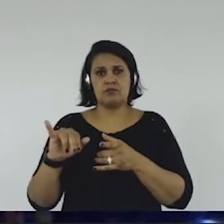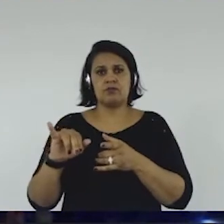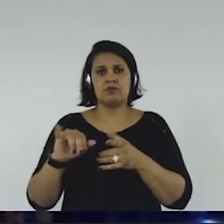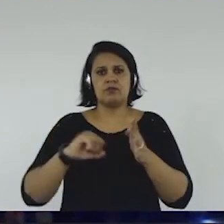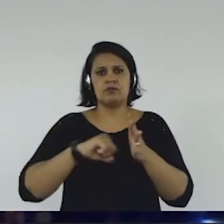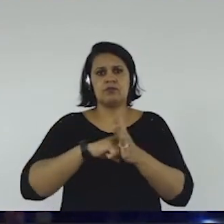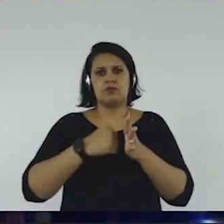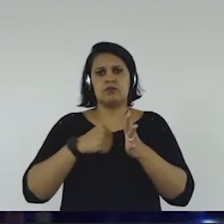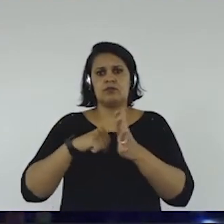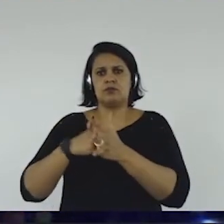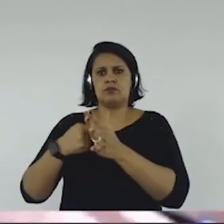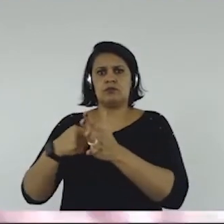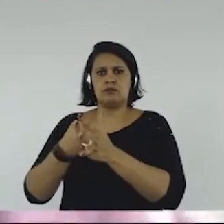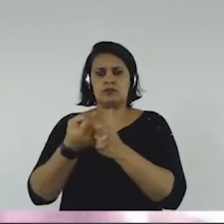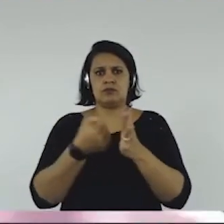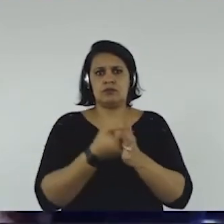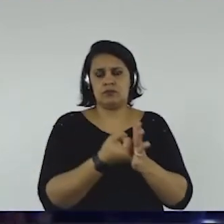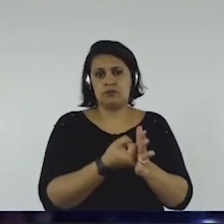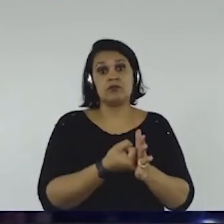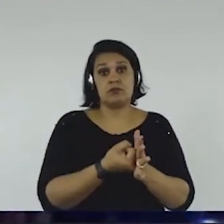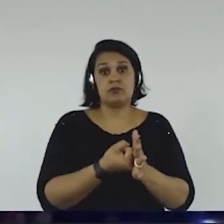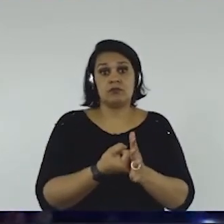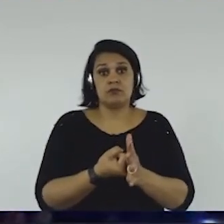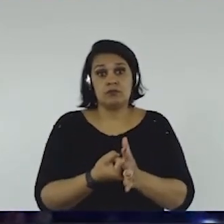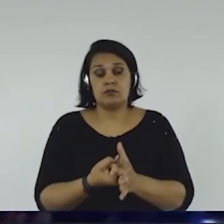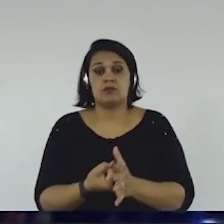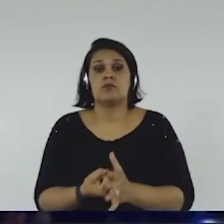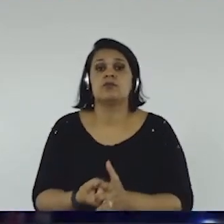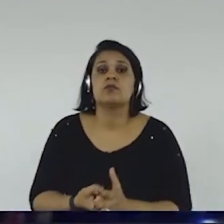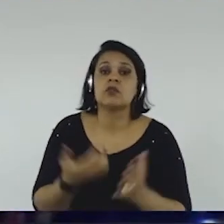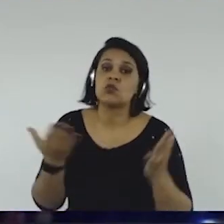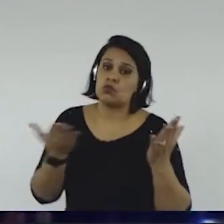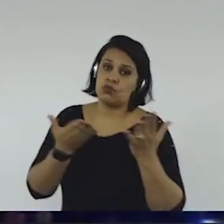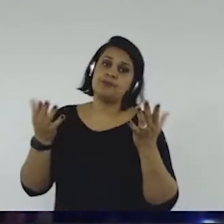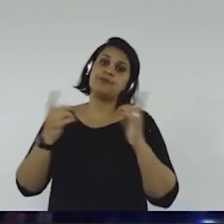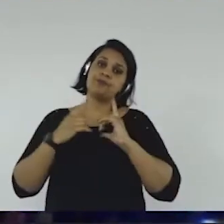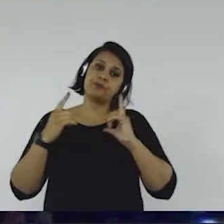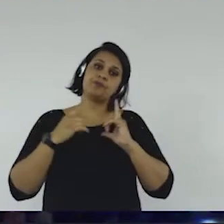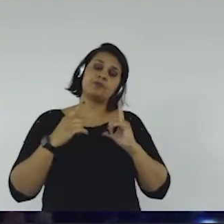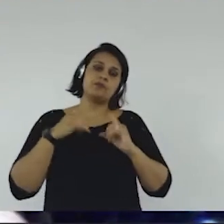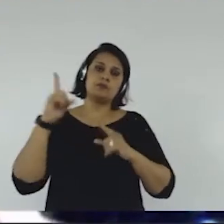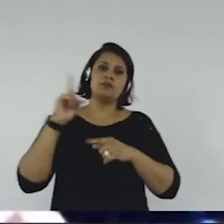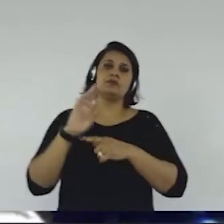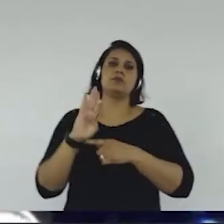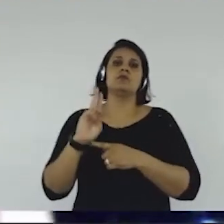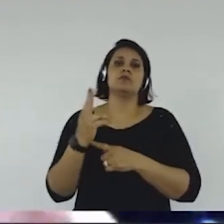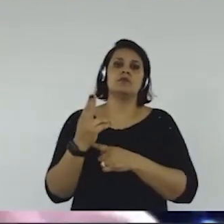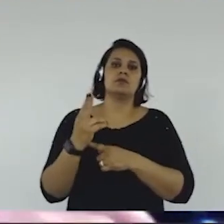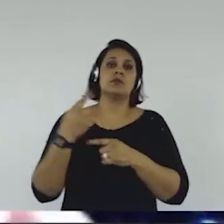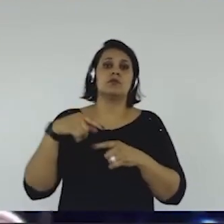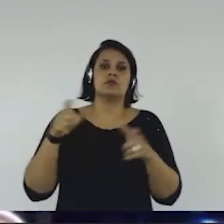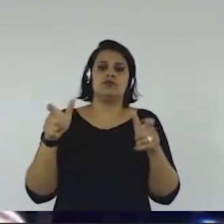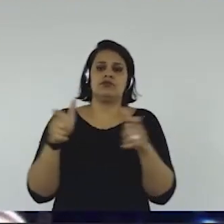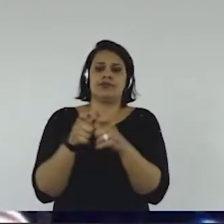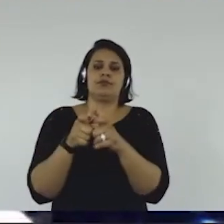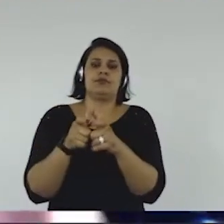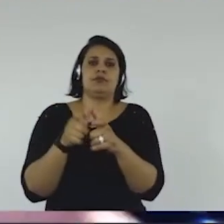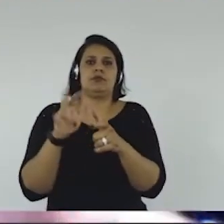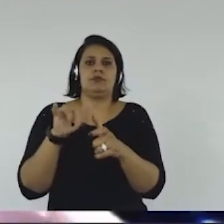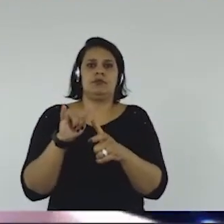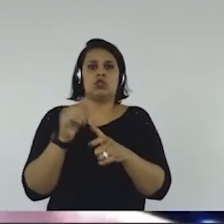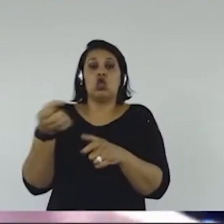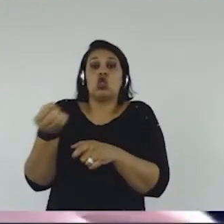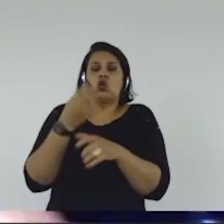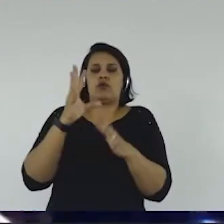a estrutura física tal como ela tem hoje em Belo Horizonte. Nós vamos diminuir o nosso espaço, nós vamos partir para um